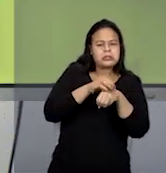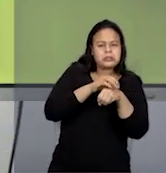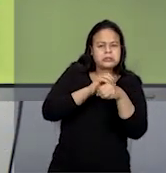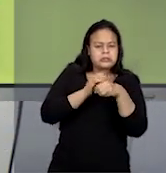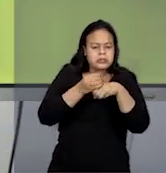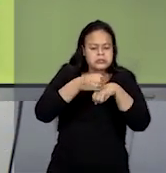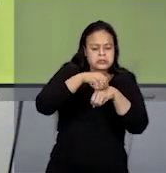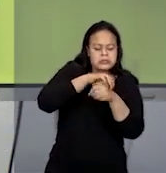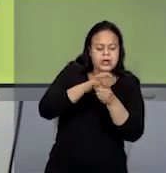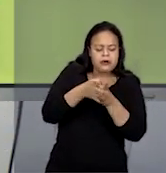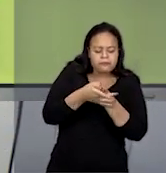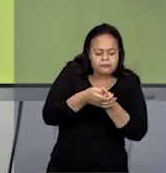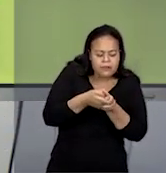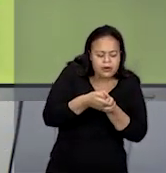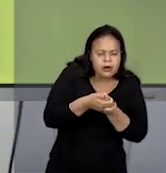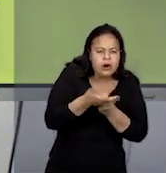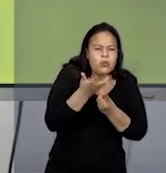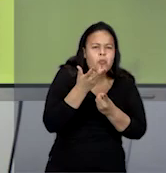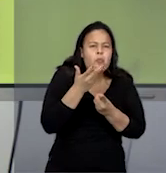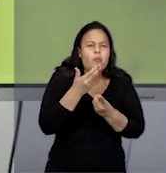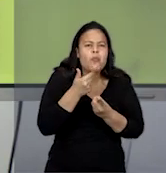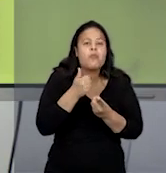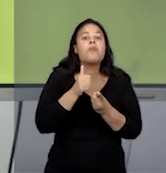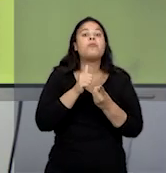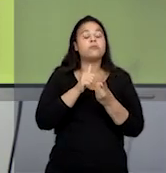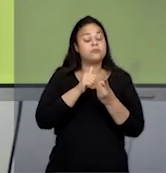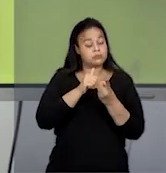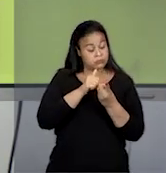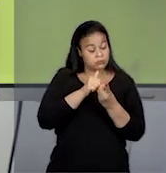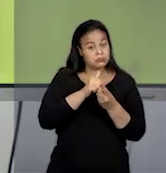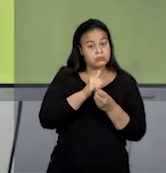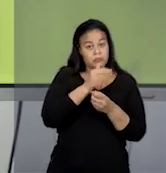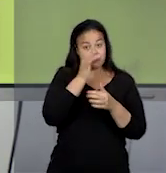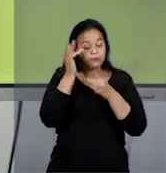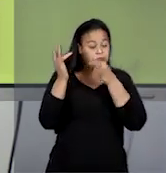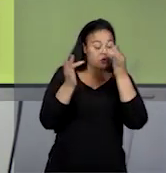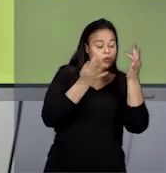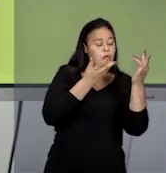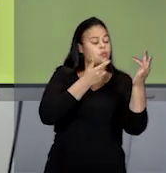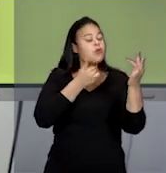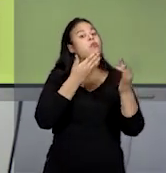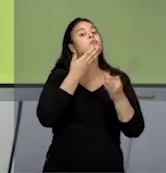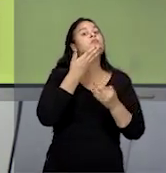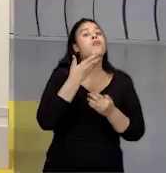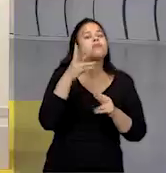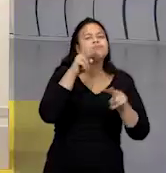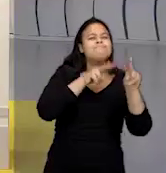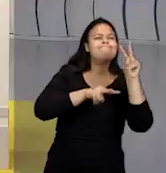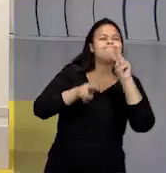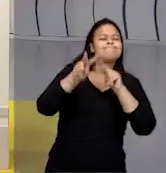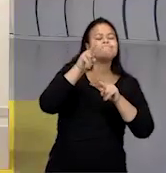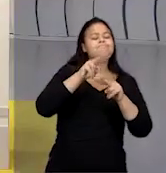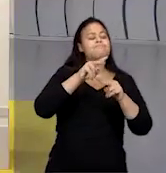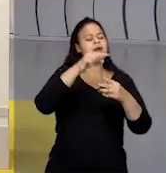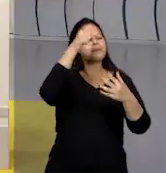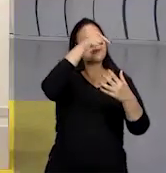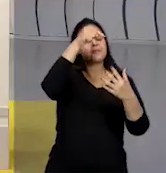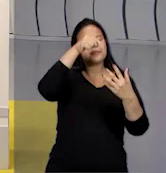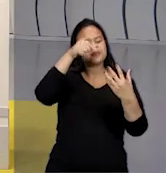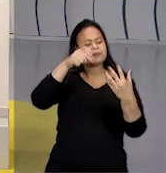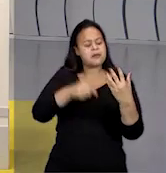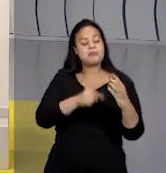a cor, né, da semente, ou a cor da flor. Então foram analisados várias